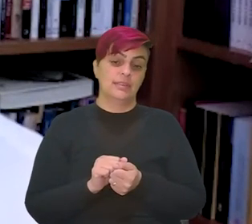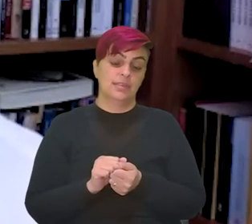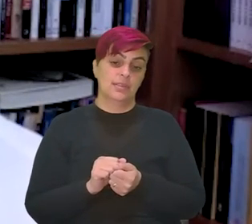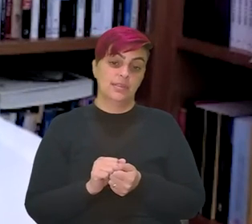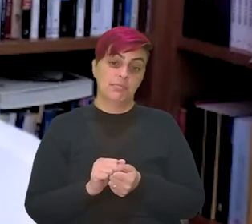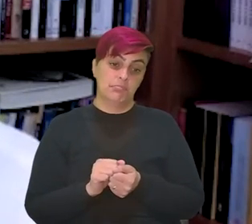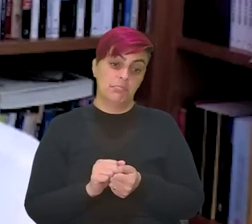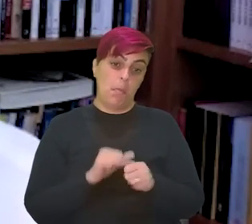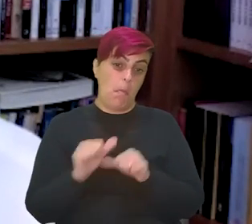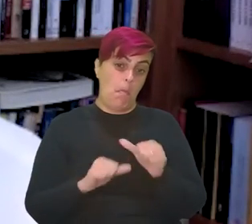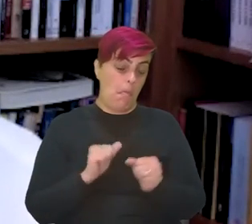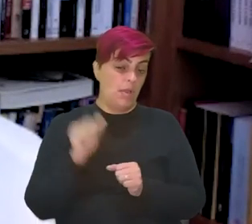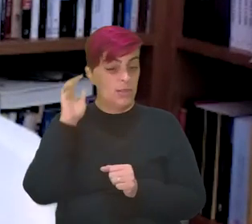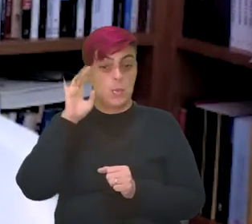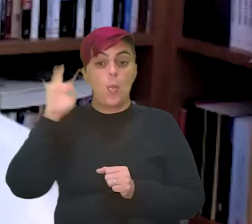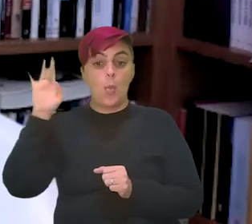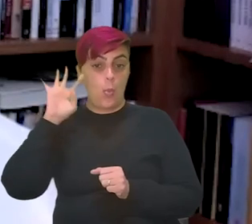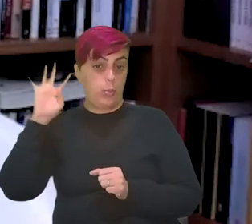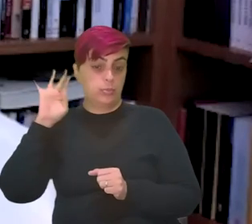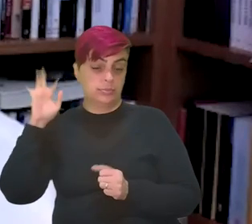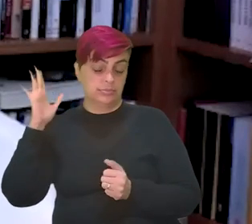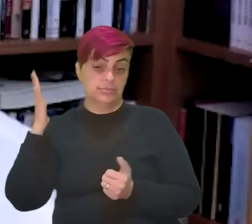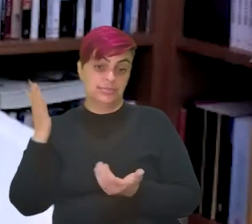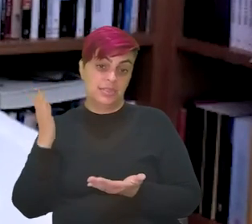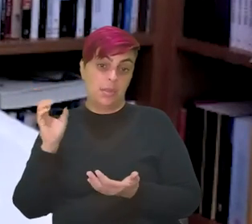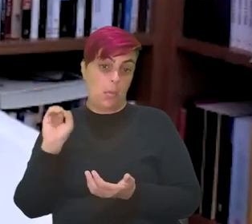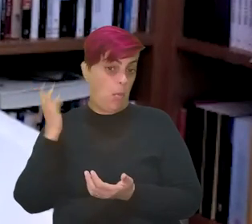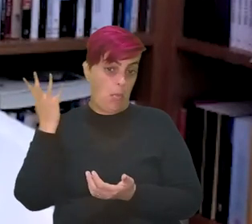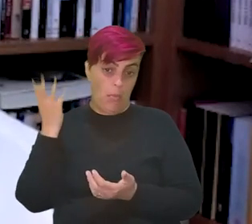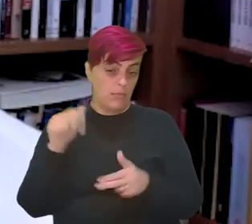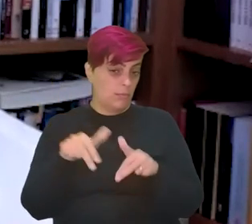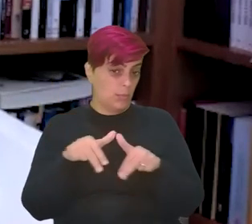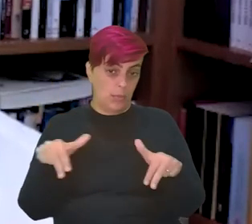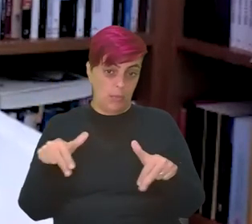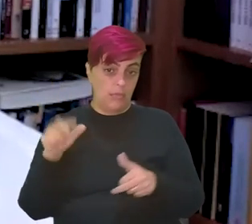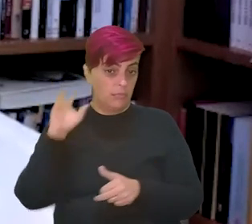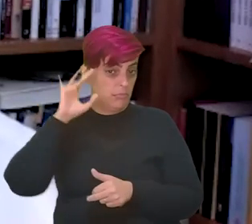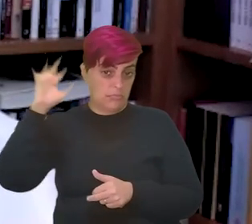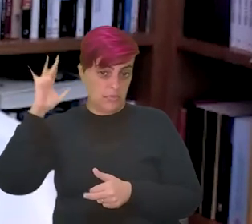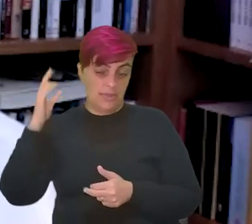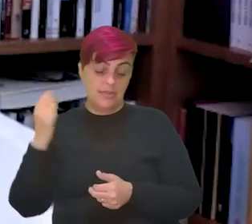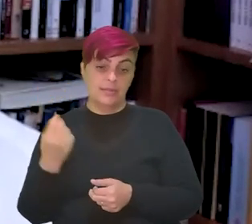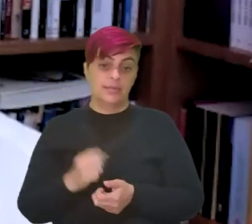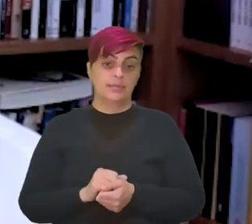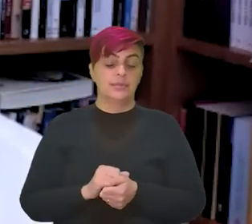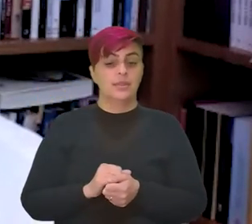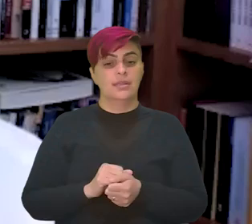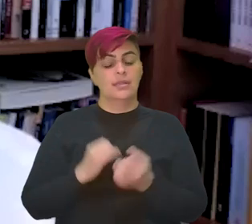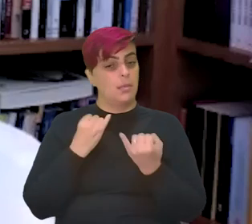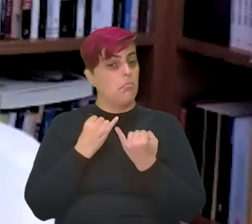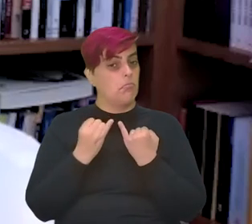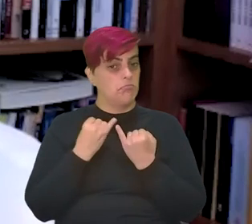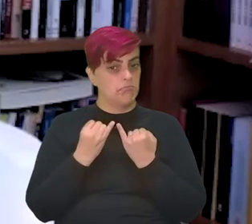início de teorias etnográficas. Tá? Eventos etnográficos e teorias etnográficas são